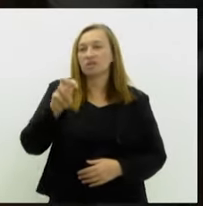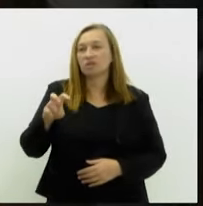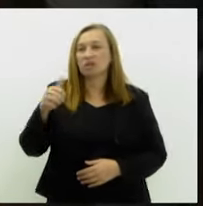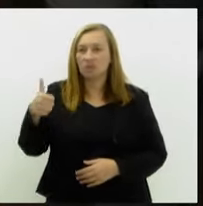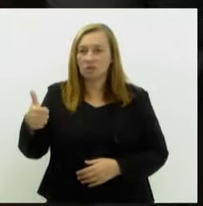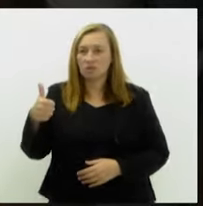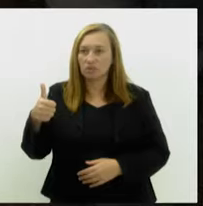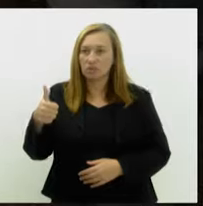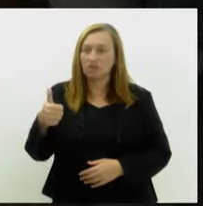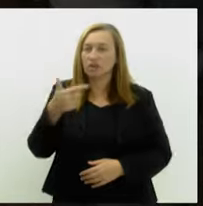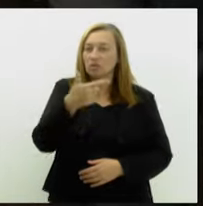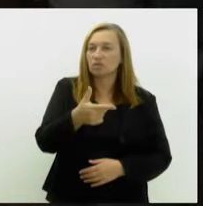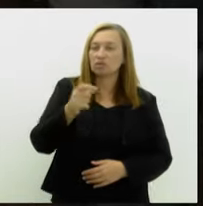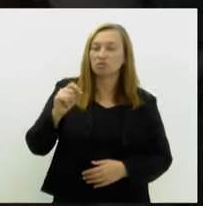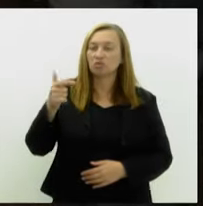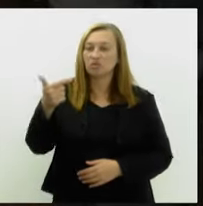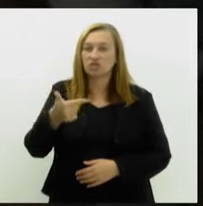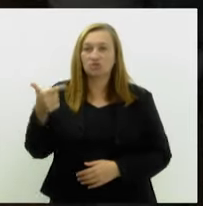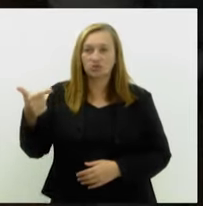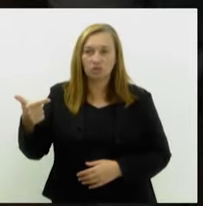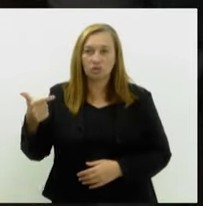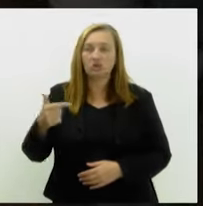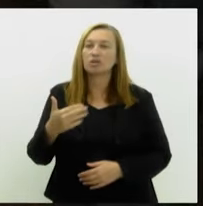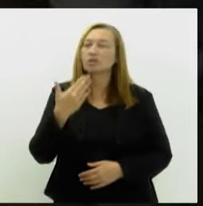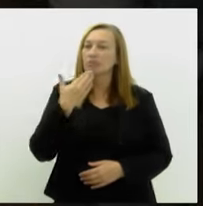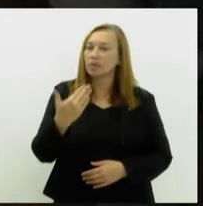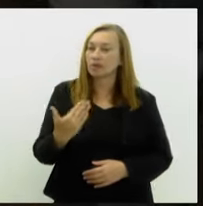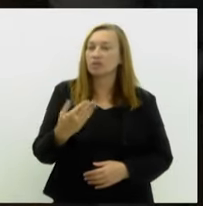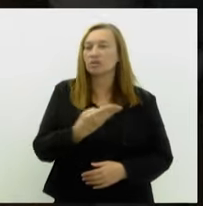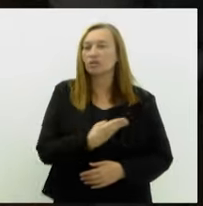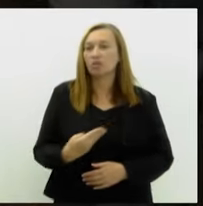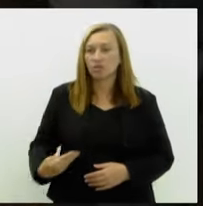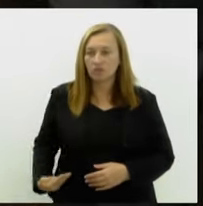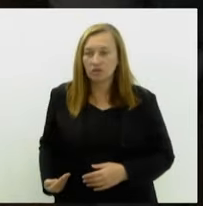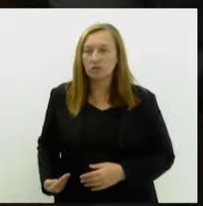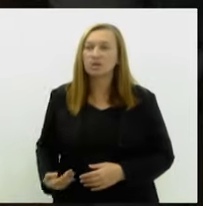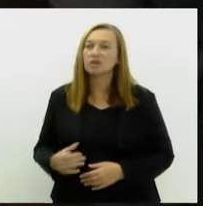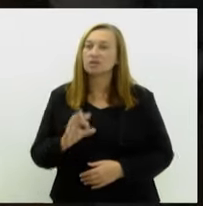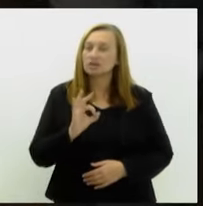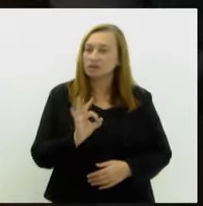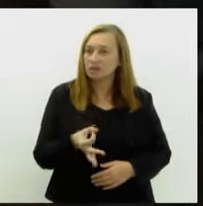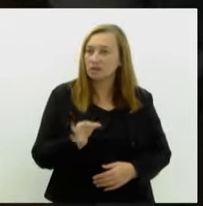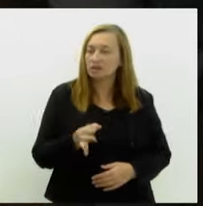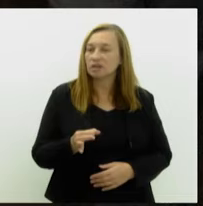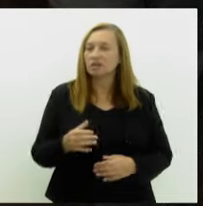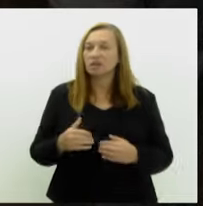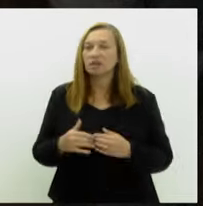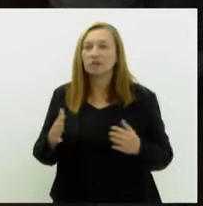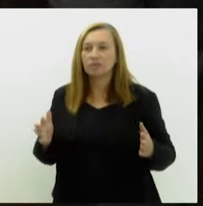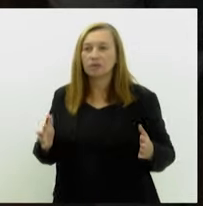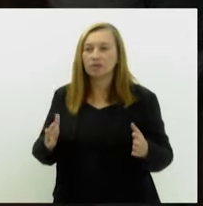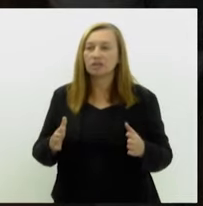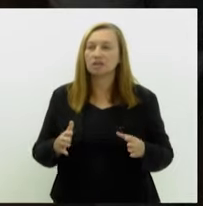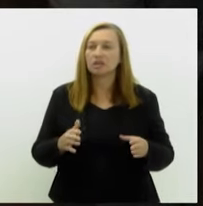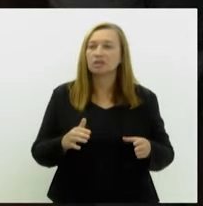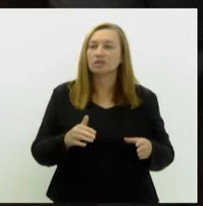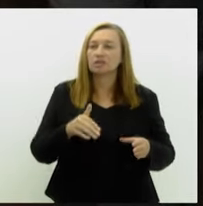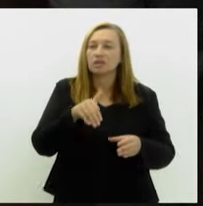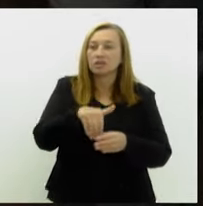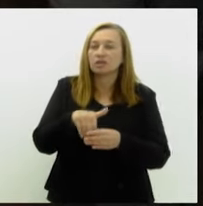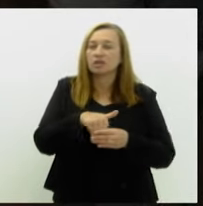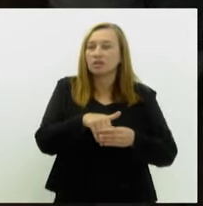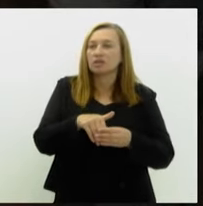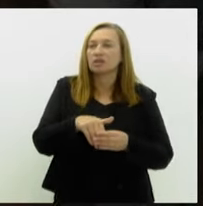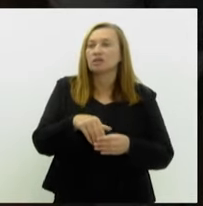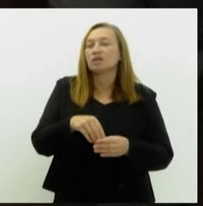8.451, em 2022, solicitando ao governo, exatamente, a abertura de seleção pública para o preenchimento